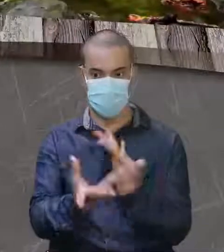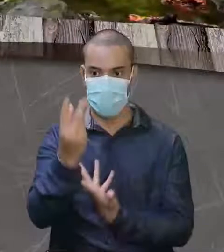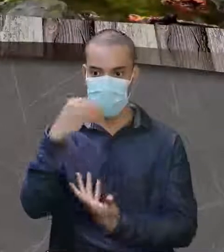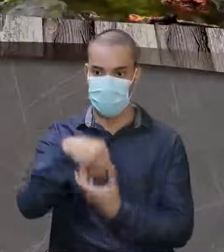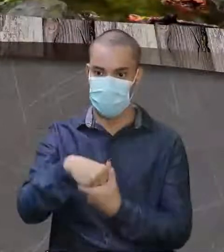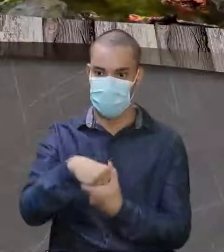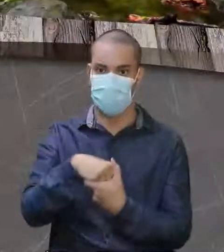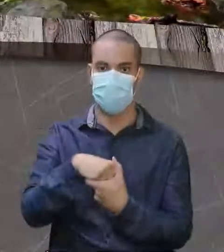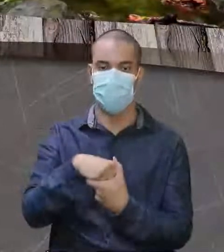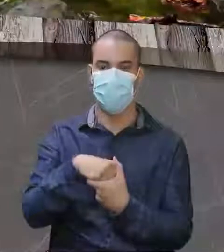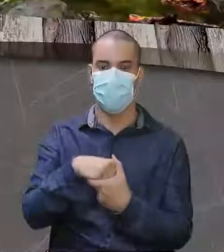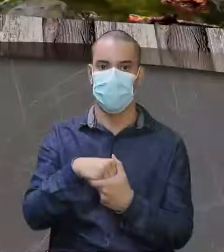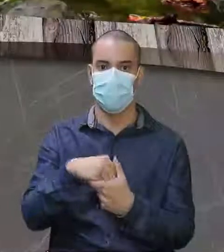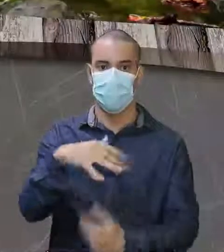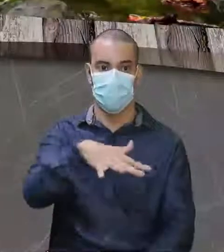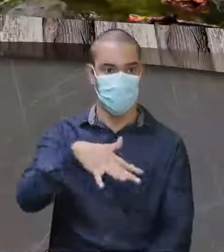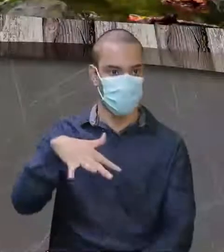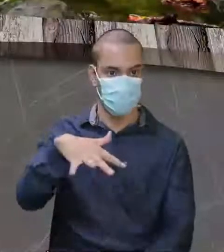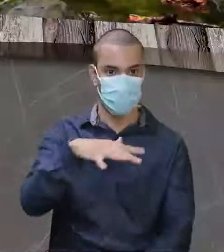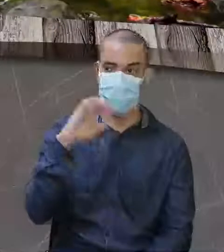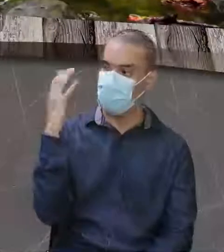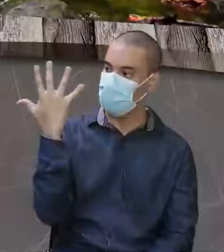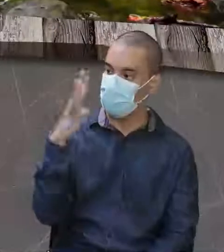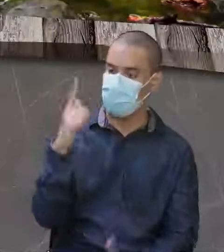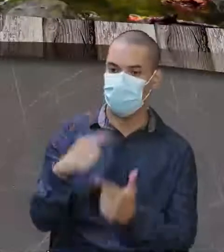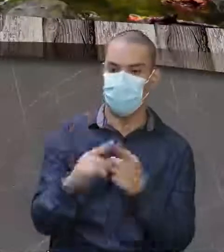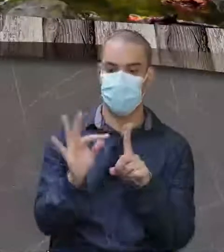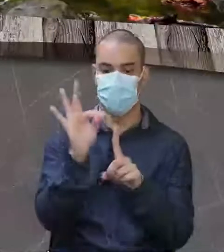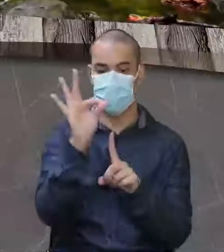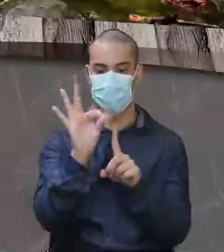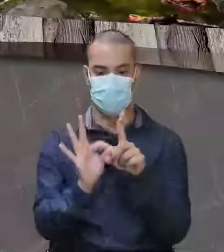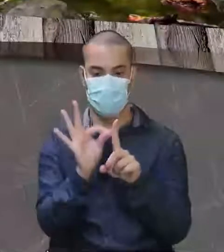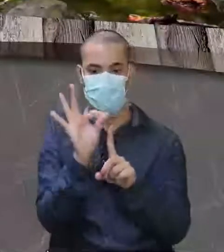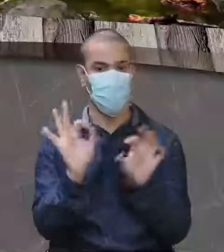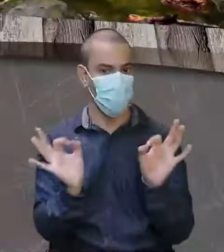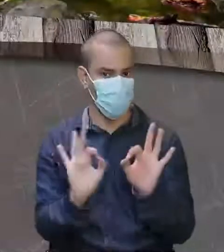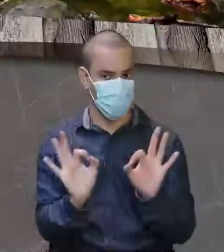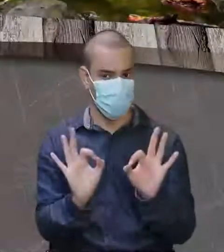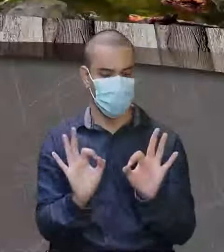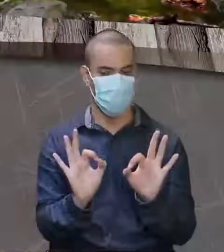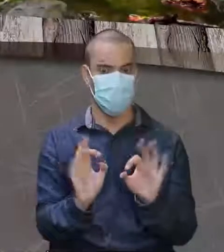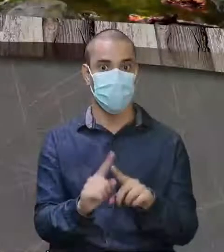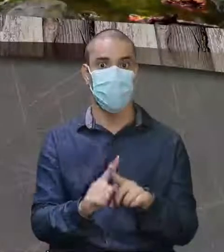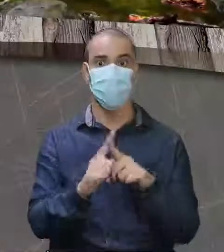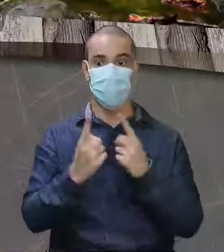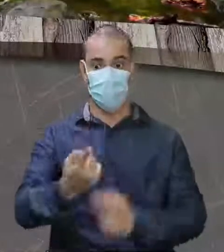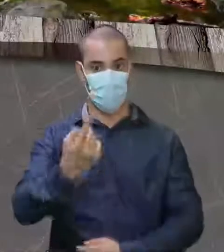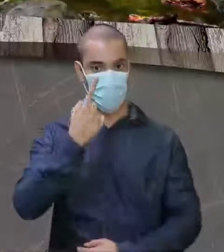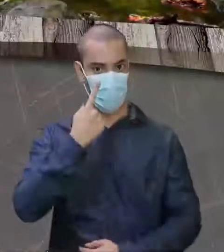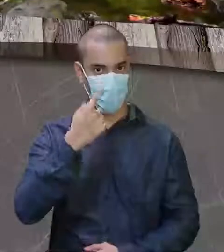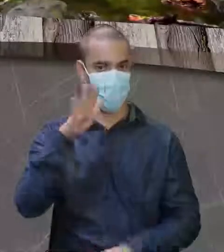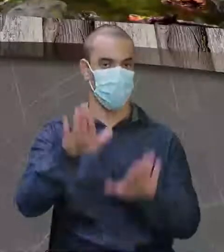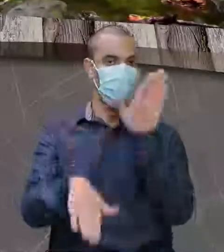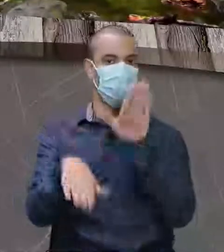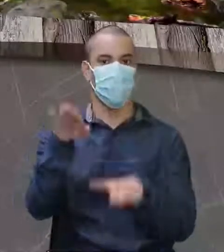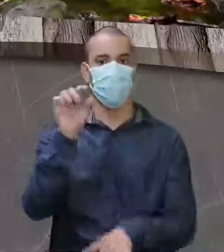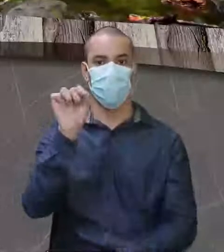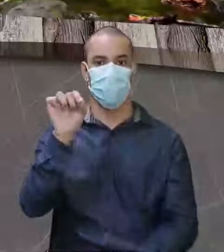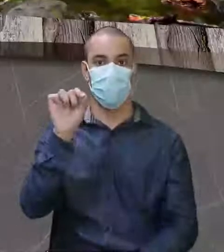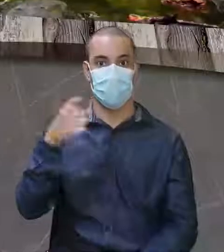do ambiente, clima, temperatura, aquela situação toda. Tá, legal. Eu não levo em consideração